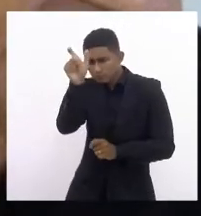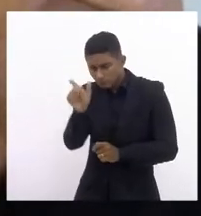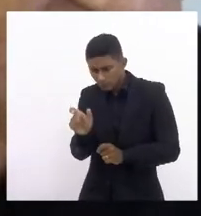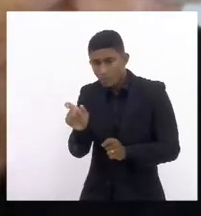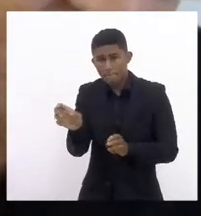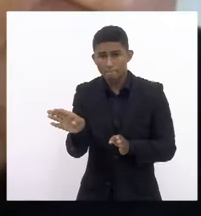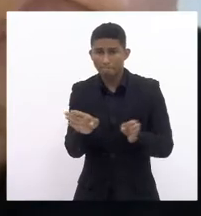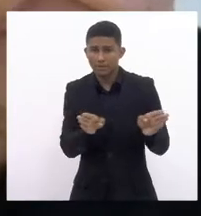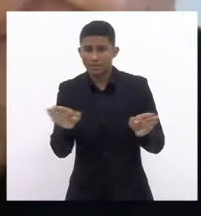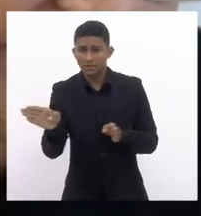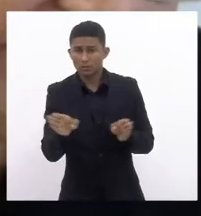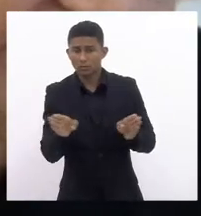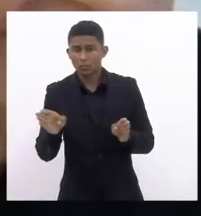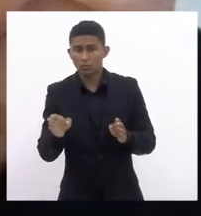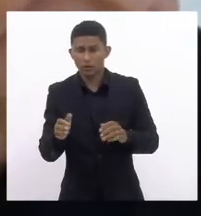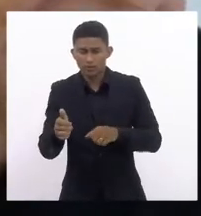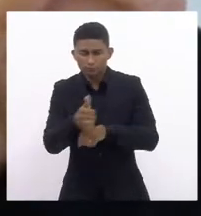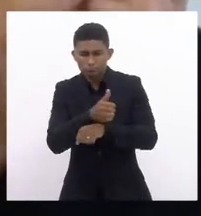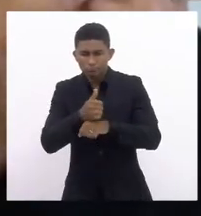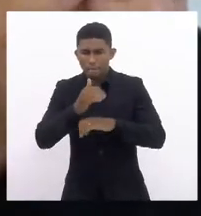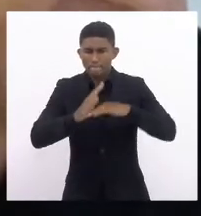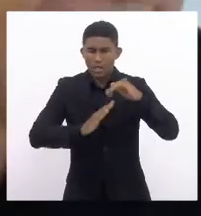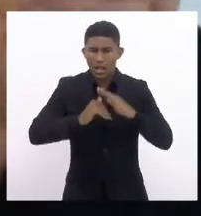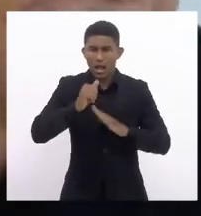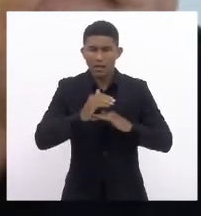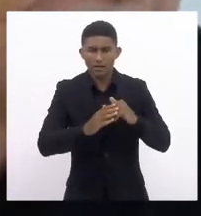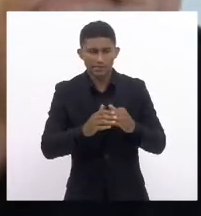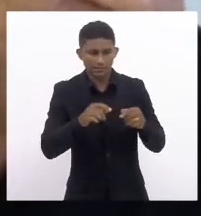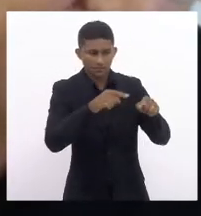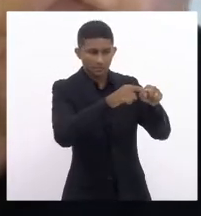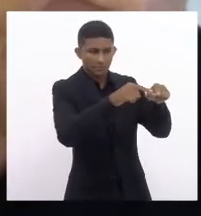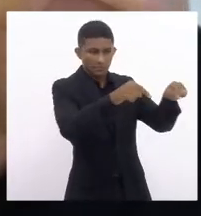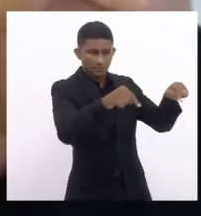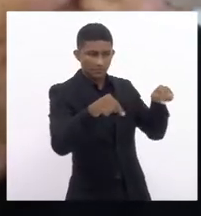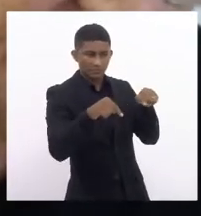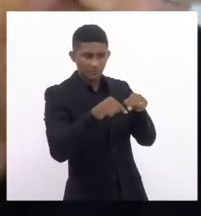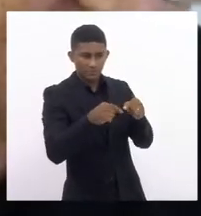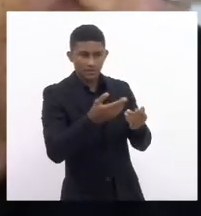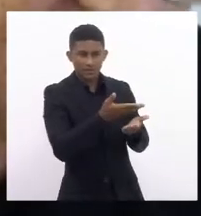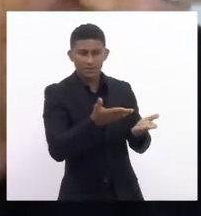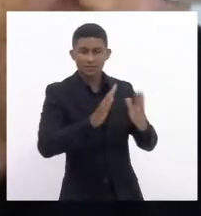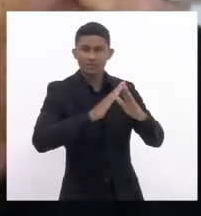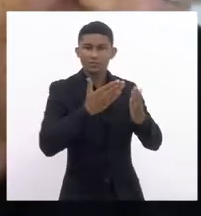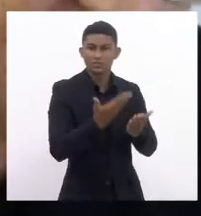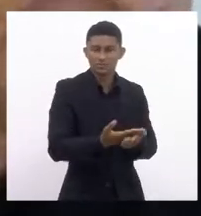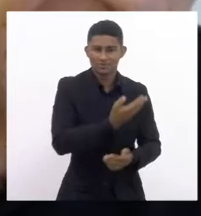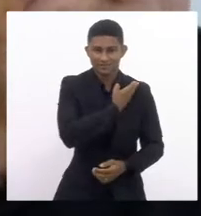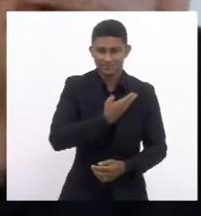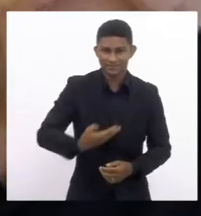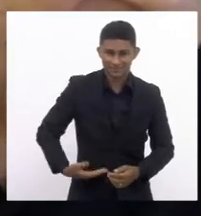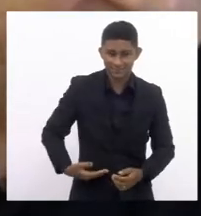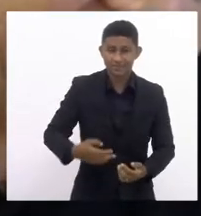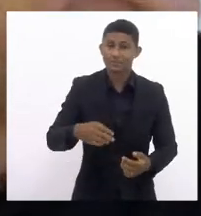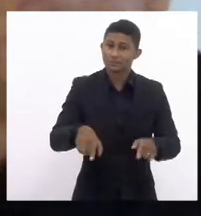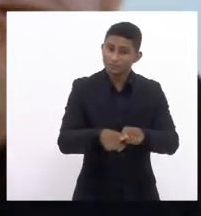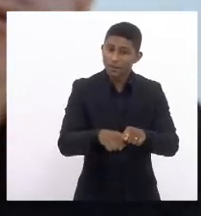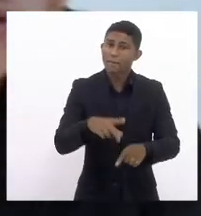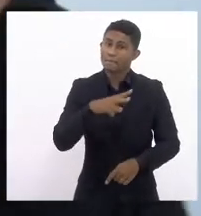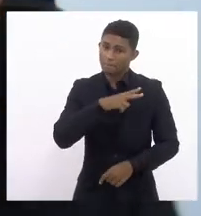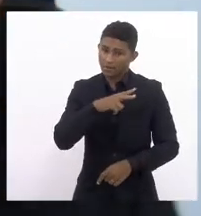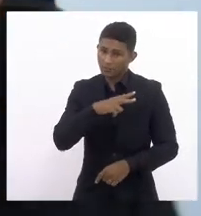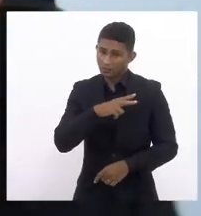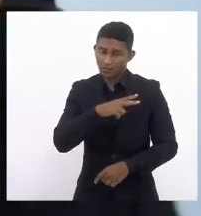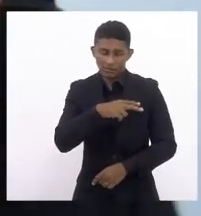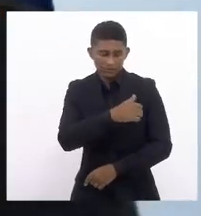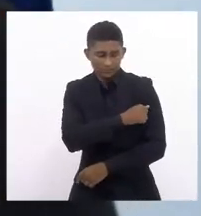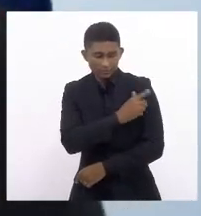atendimento educacional especializado nas salas de aula das escolas públicas e privadas dos ensinos fundamental e médio do